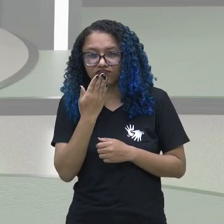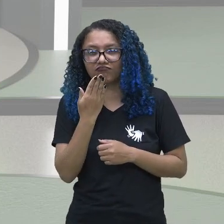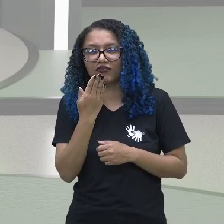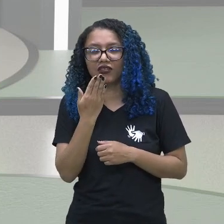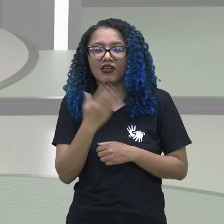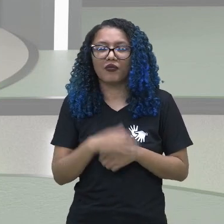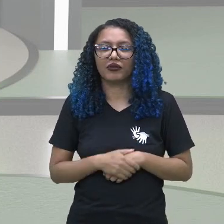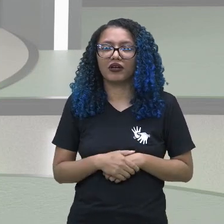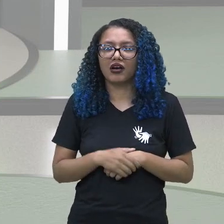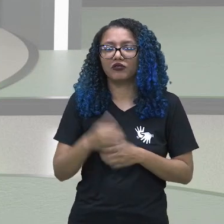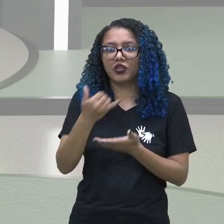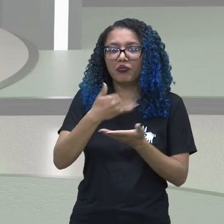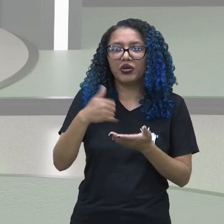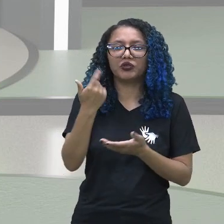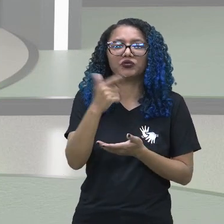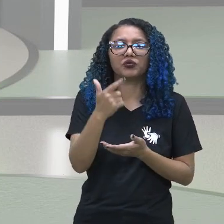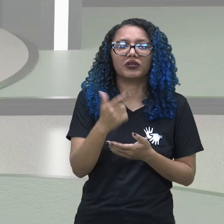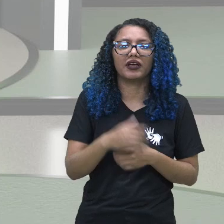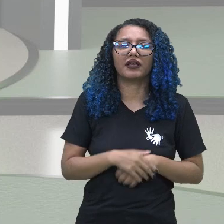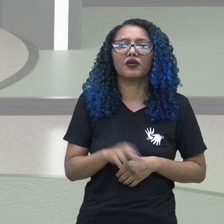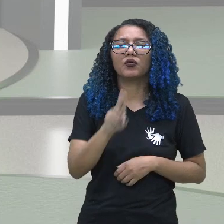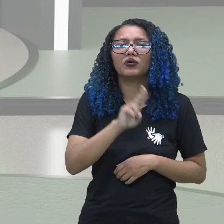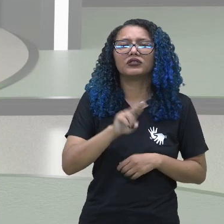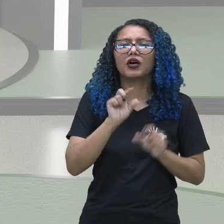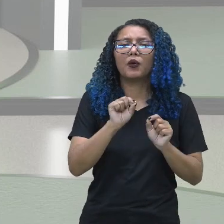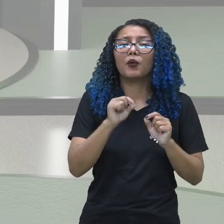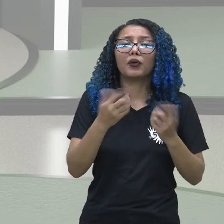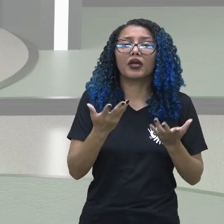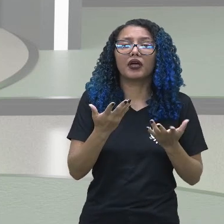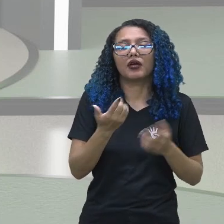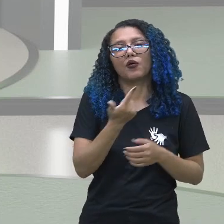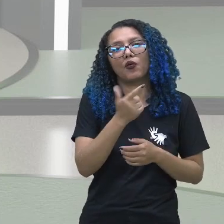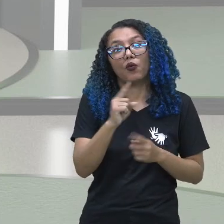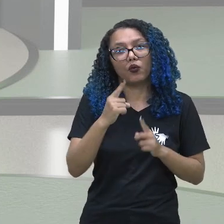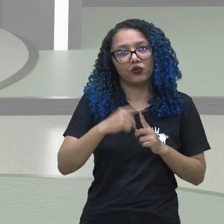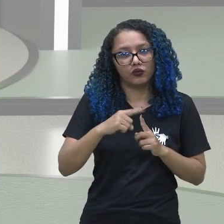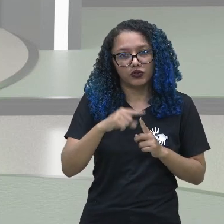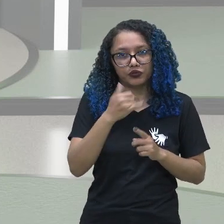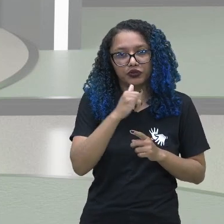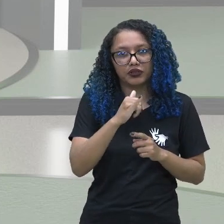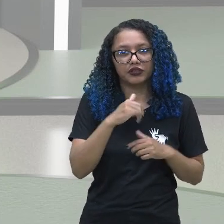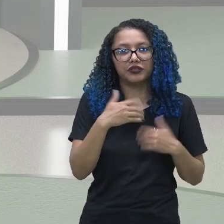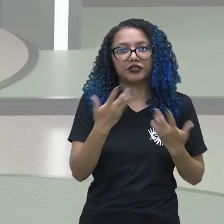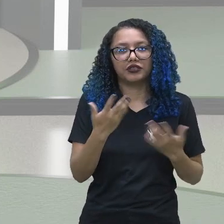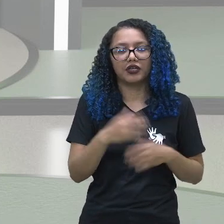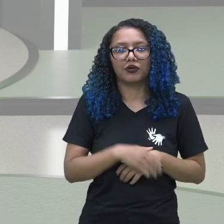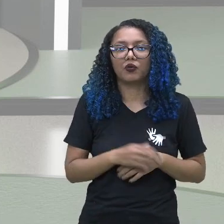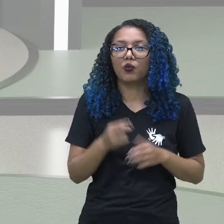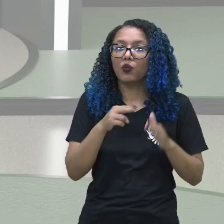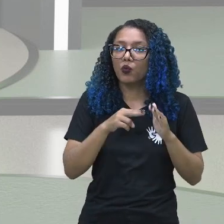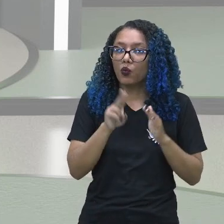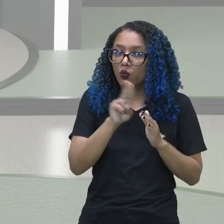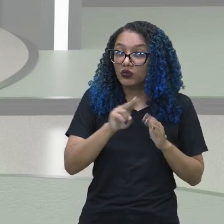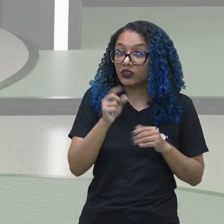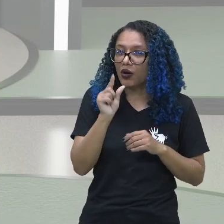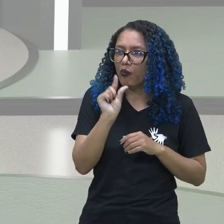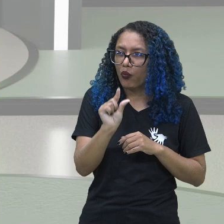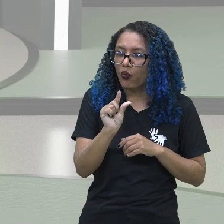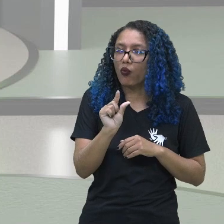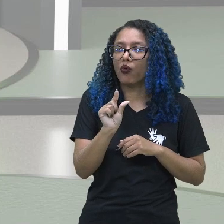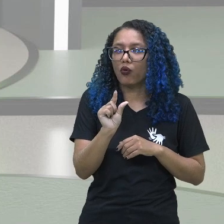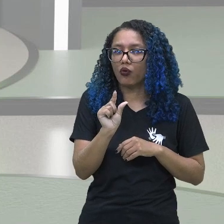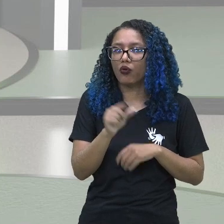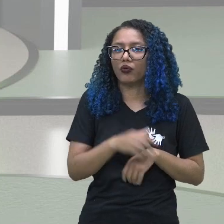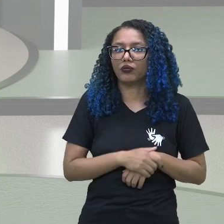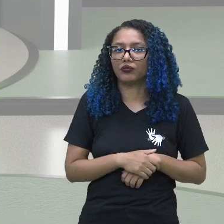lipídio para poder consumir, ele vai consumir uma outra fonte que ela não é muito utilizada como fonte de energia, né? Mas